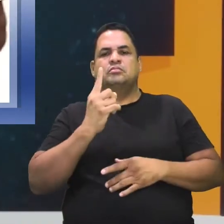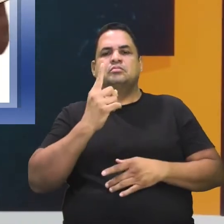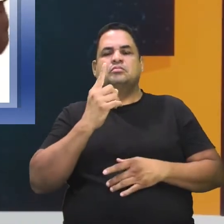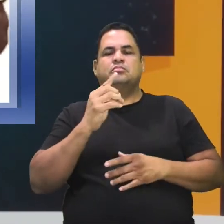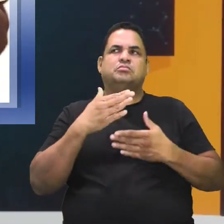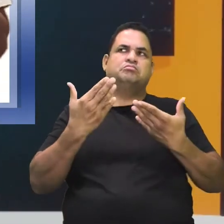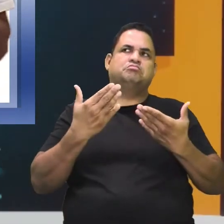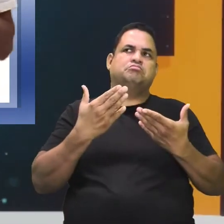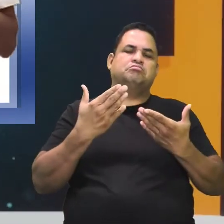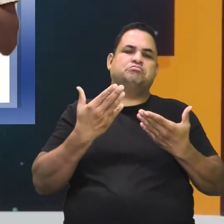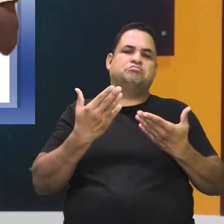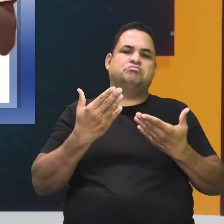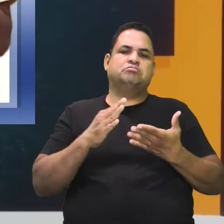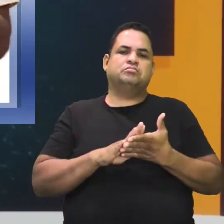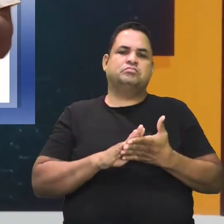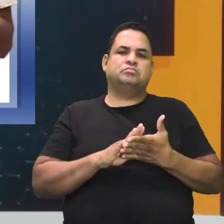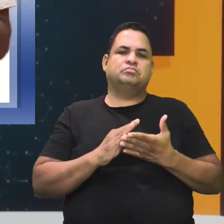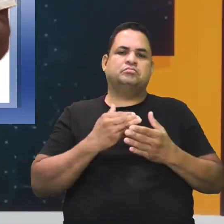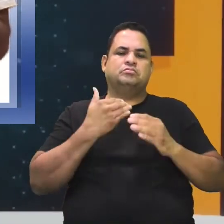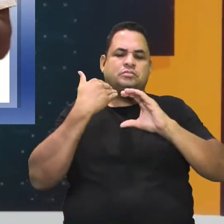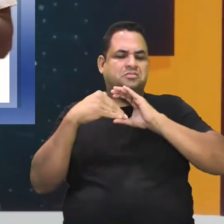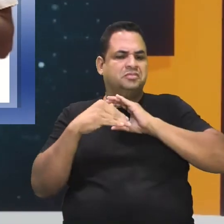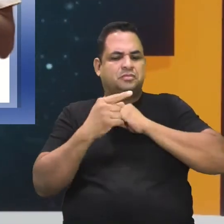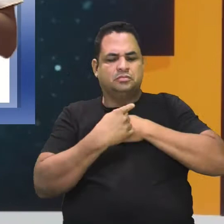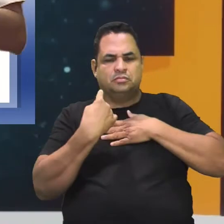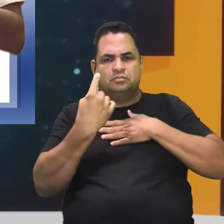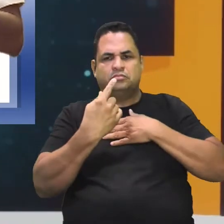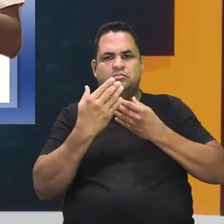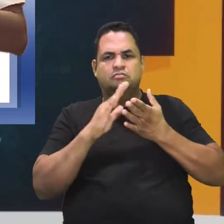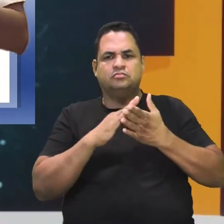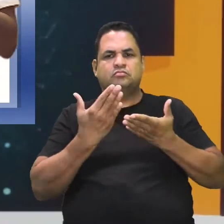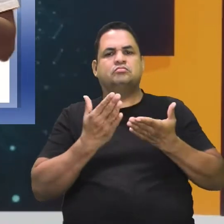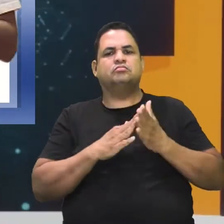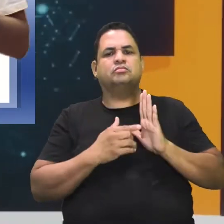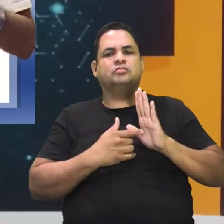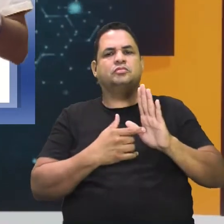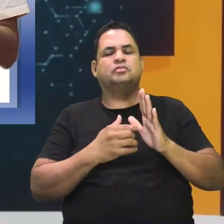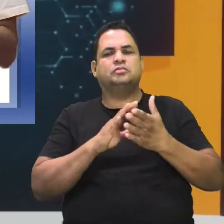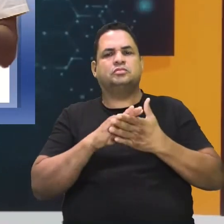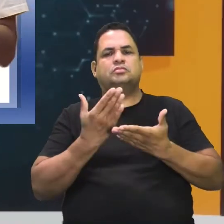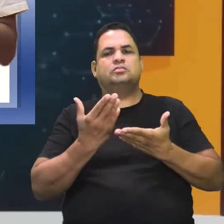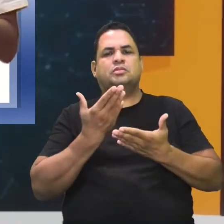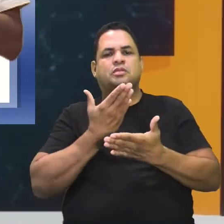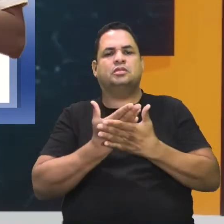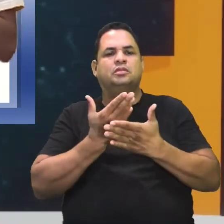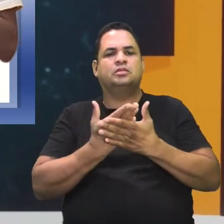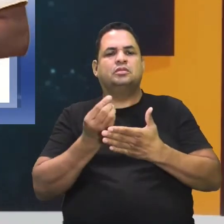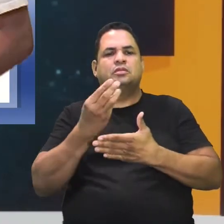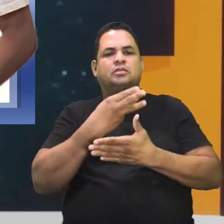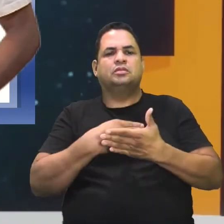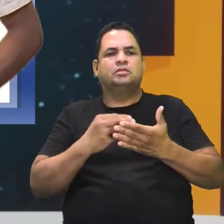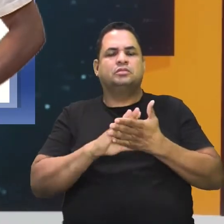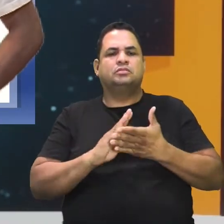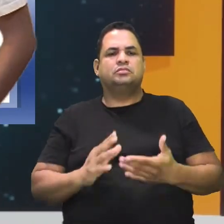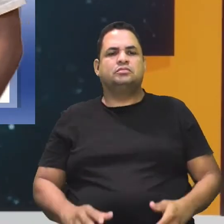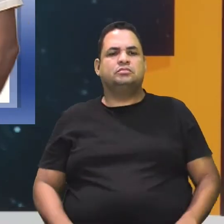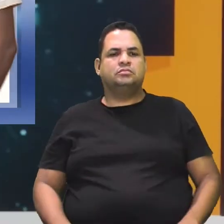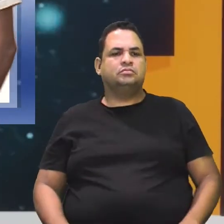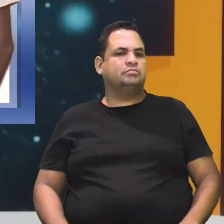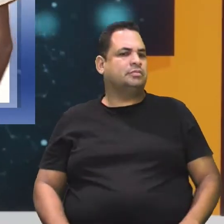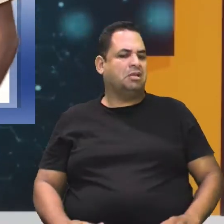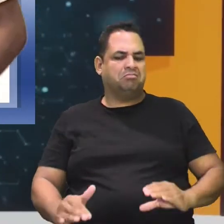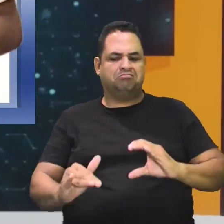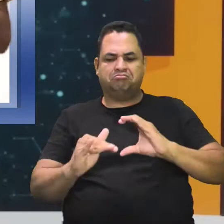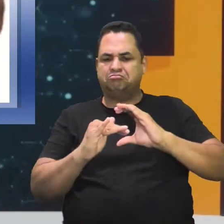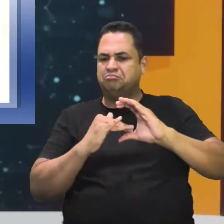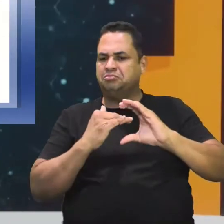não sei o quê, e manda pra gente poder colocar na aula um mapa mental de vocês. Não recebemos nenhum ainda. Nenhum mapa